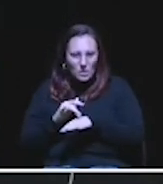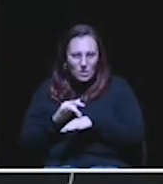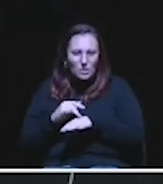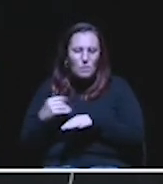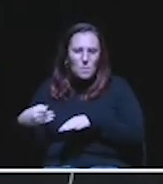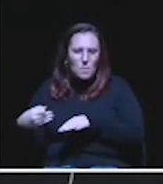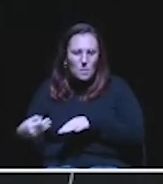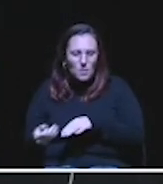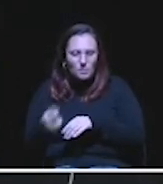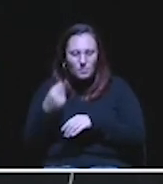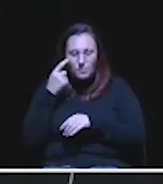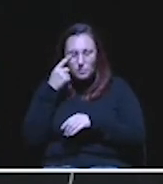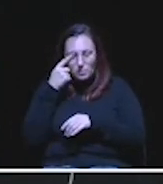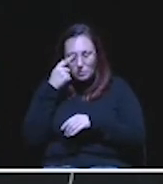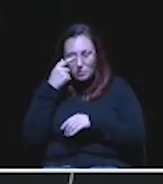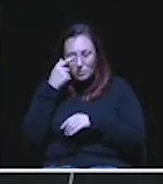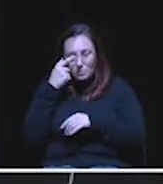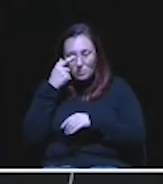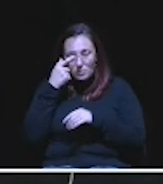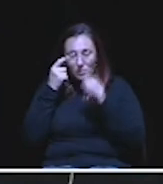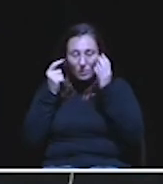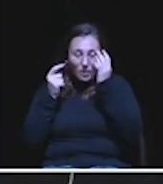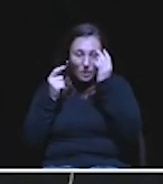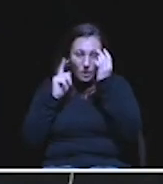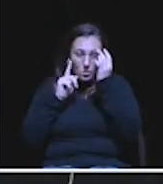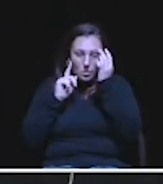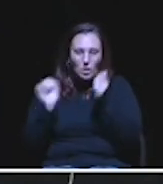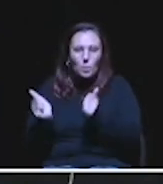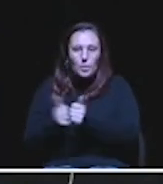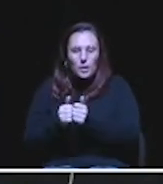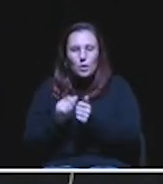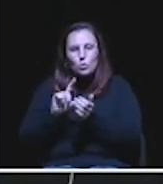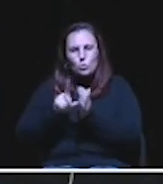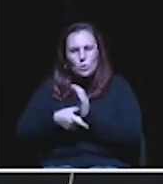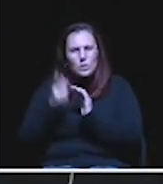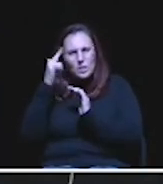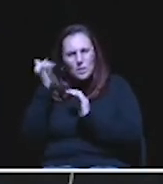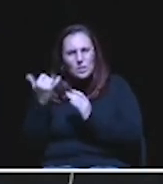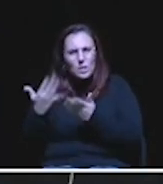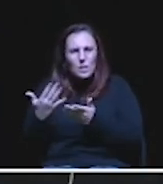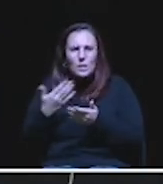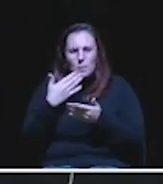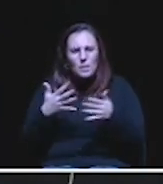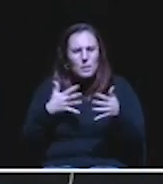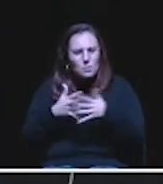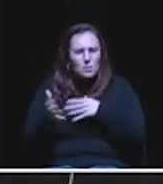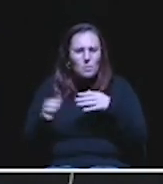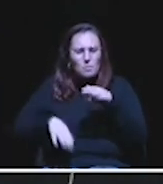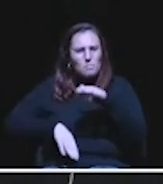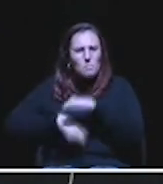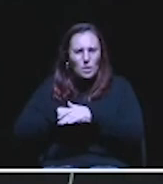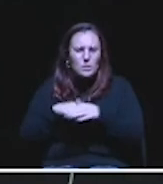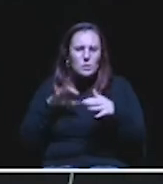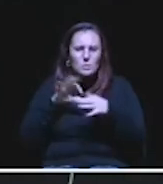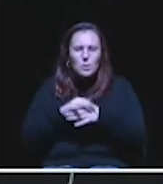forma recorrente? Daí ser tão importante acompanhar as iniciativas que hoje discutimos e que pedem e exigem maior transparência no que torna a